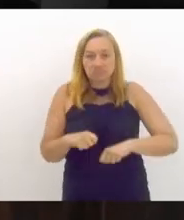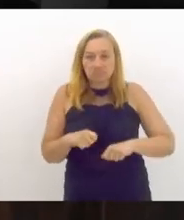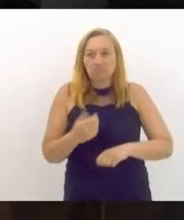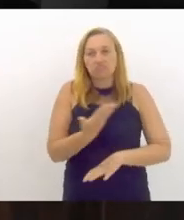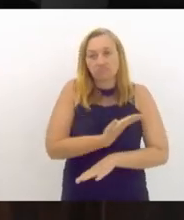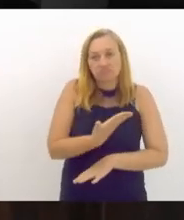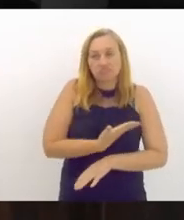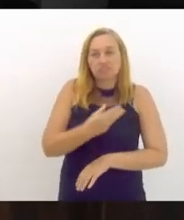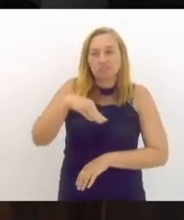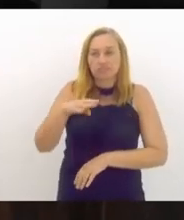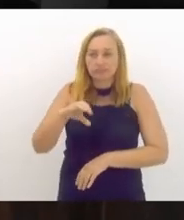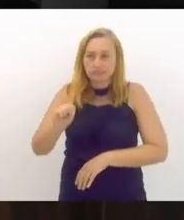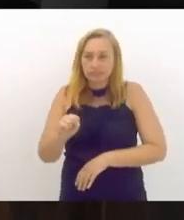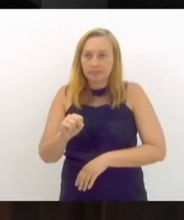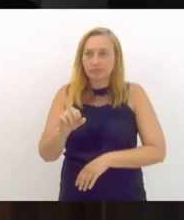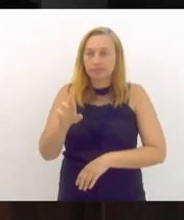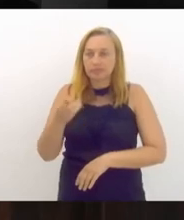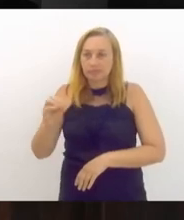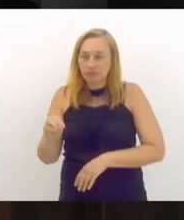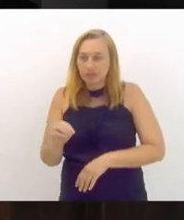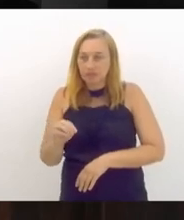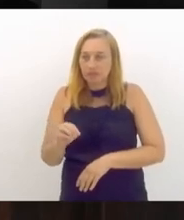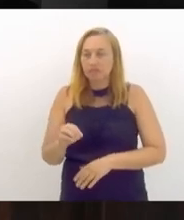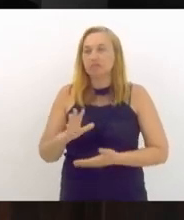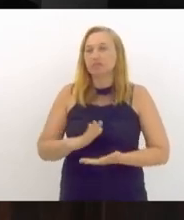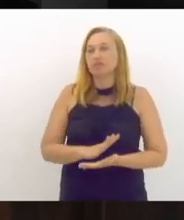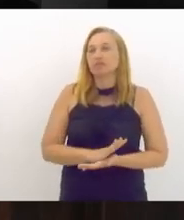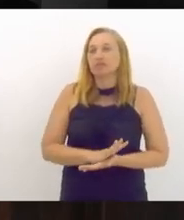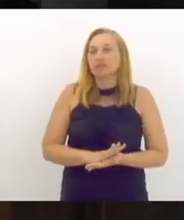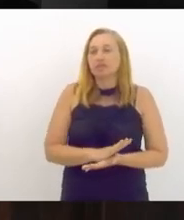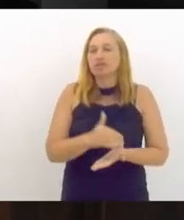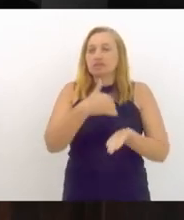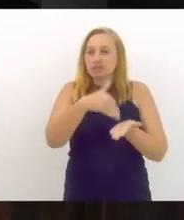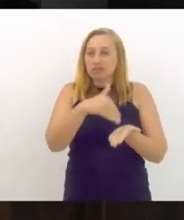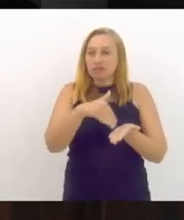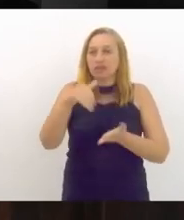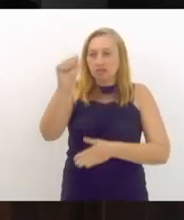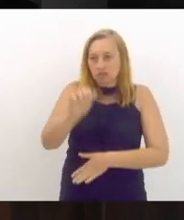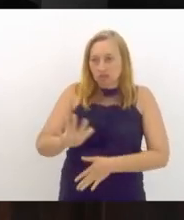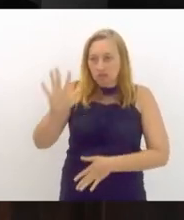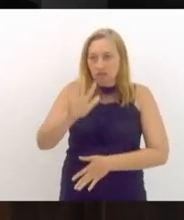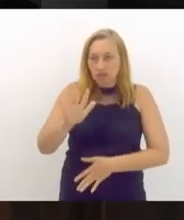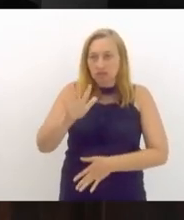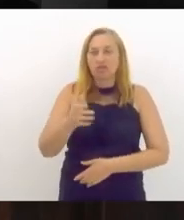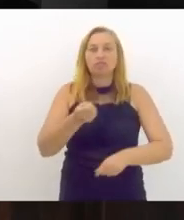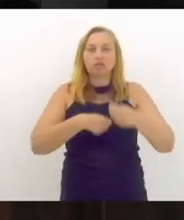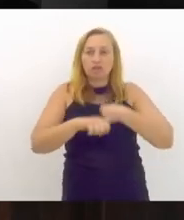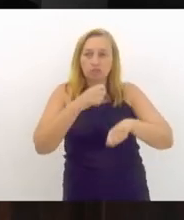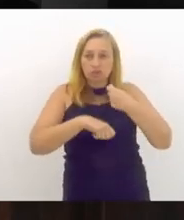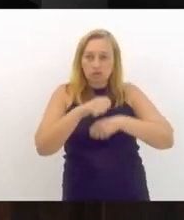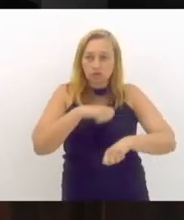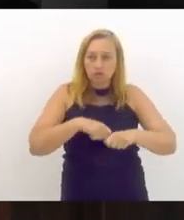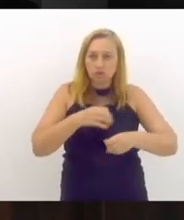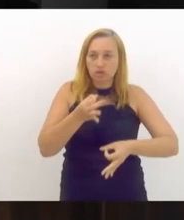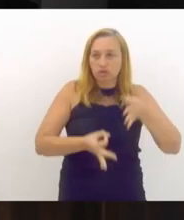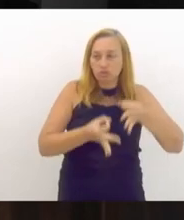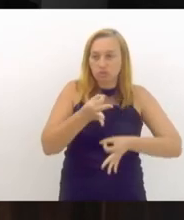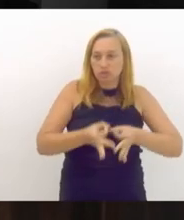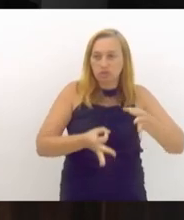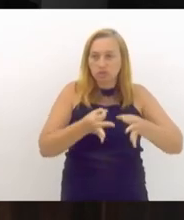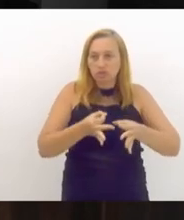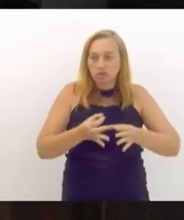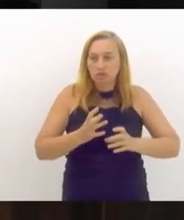companheiro Marcos Brito, prova disso que não seria nada mais nada menos que secretário-geral de administração do Tribunal de Contas por